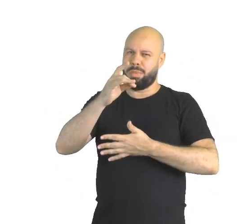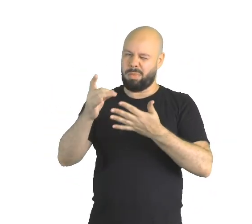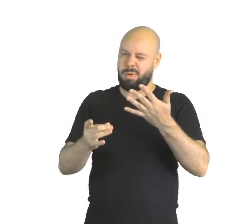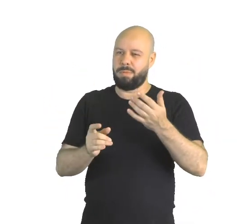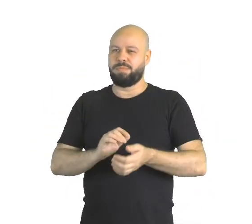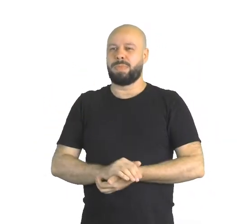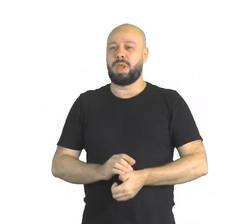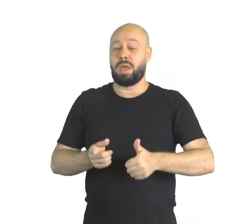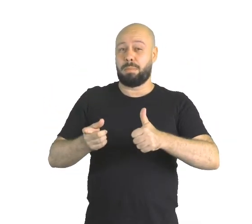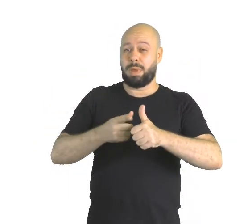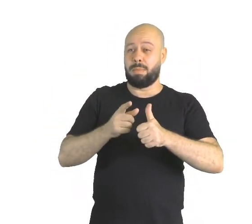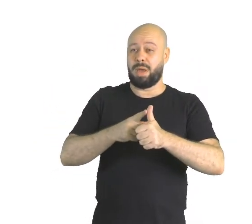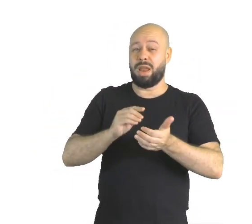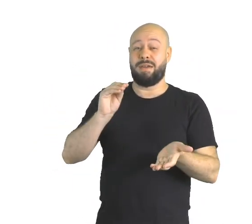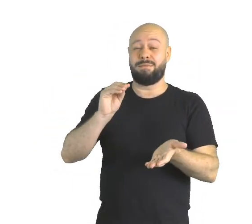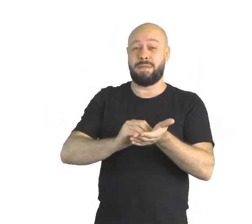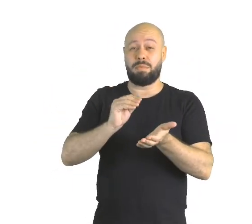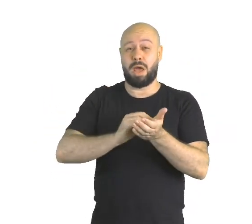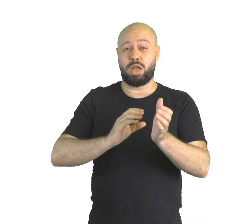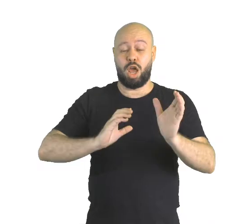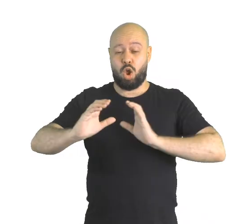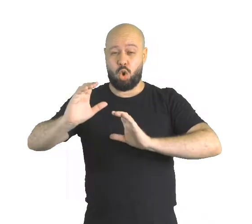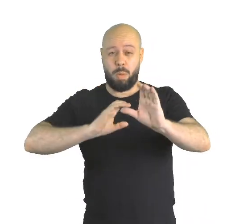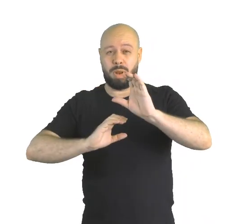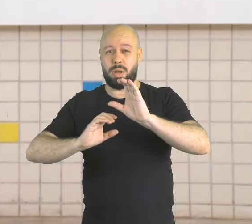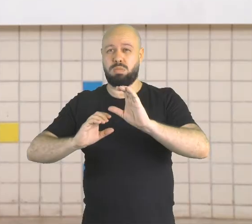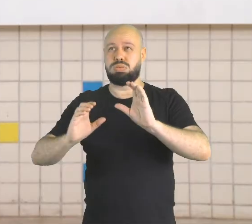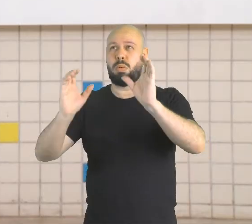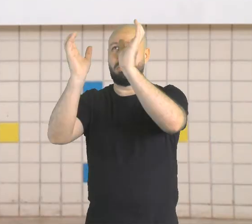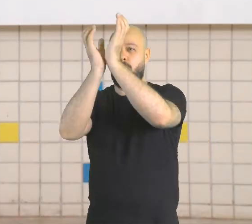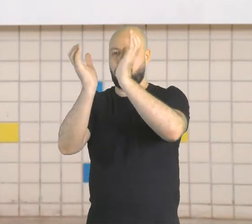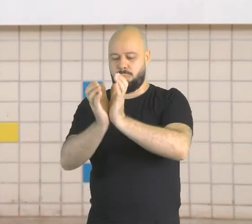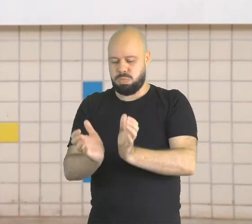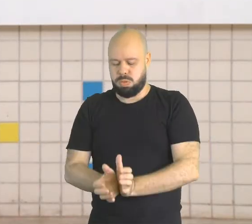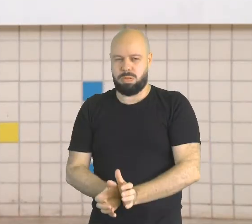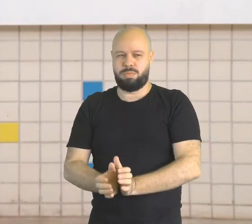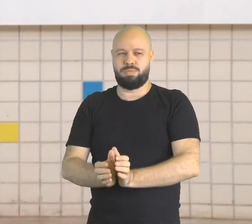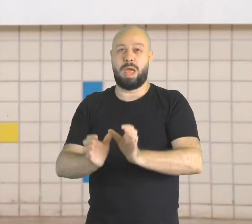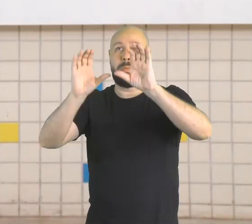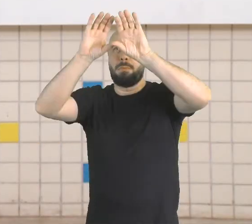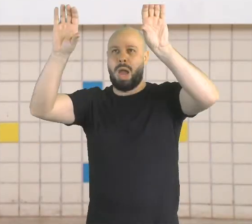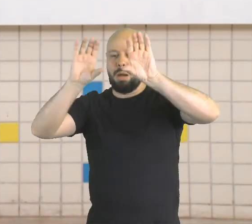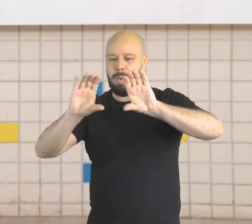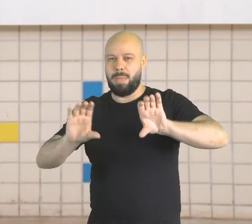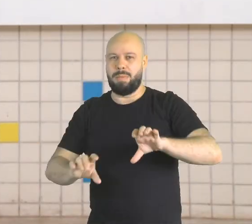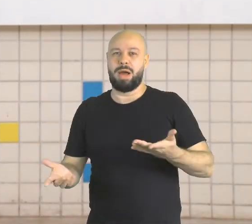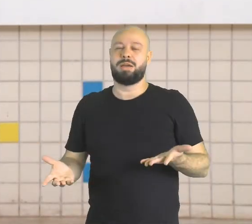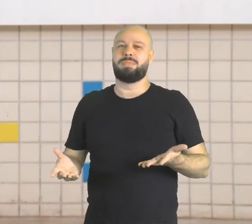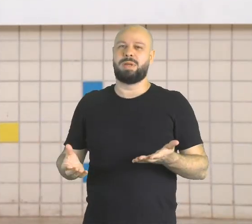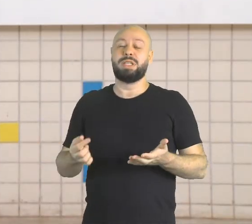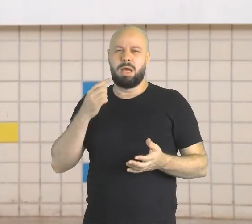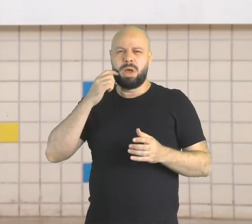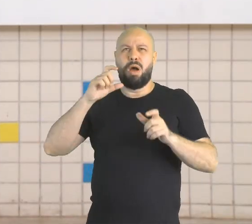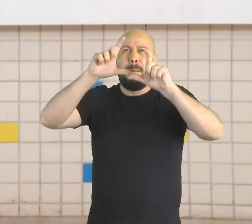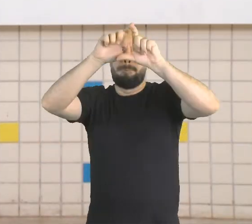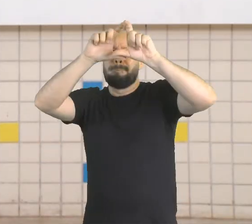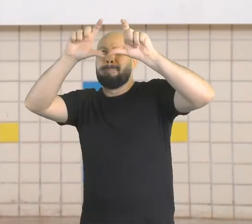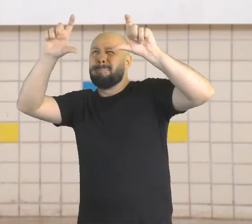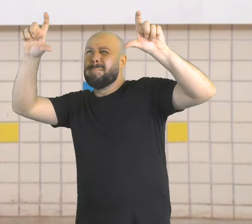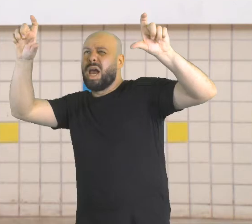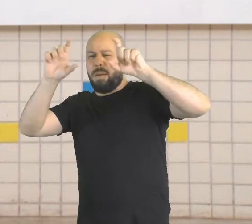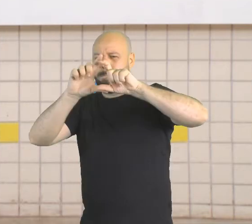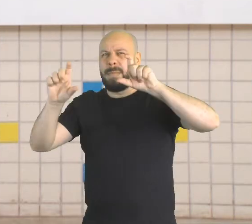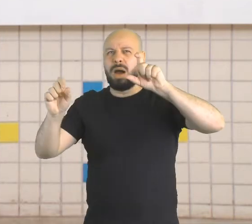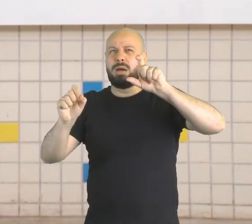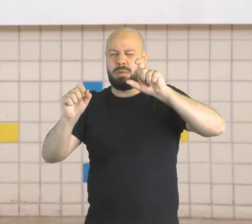Primeiro fato é a falta de comunicação entre as capitanias. Lembrando que as capitanias hereditárias eram grandes extensões territoriais. Se